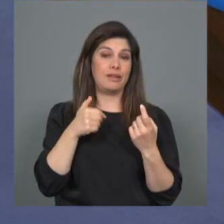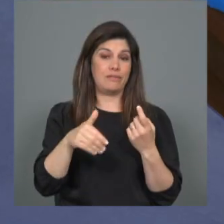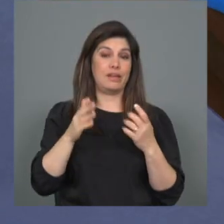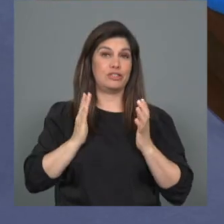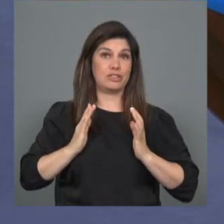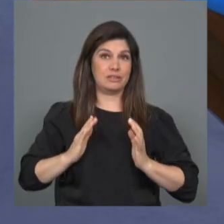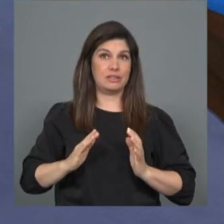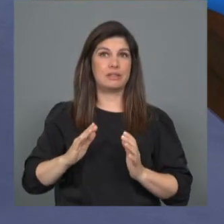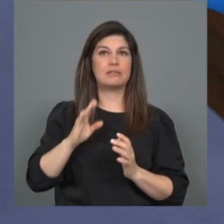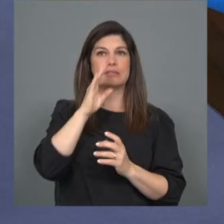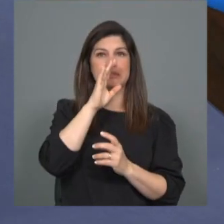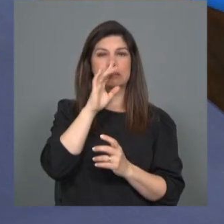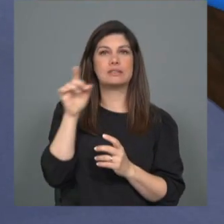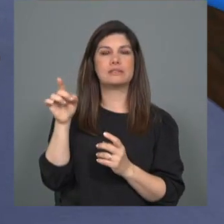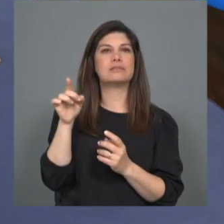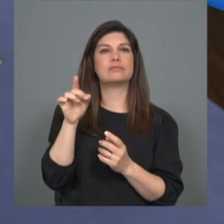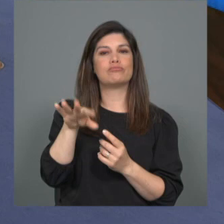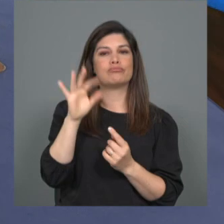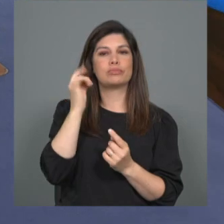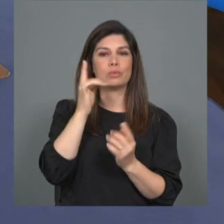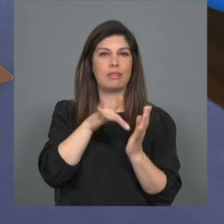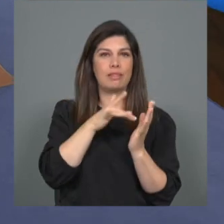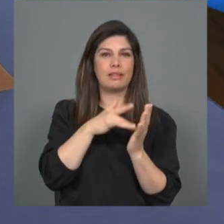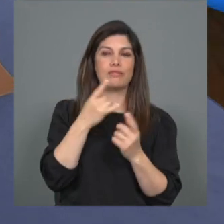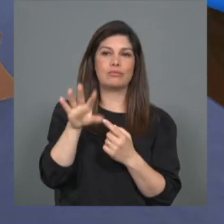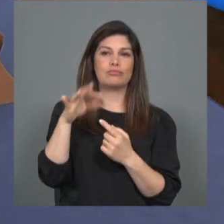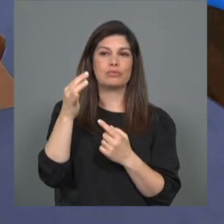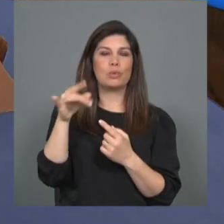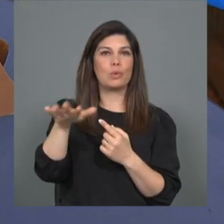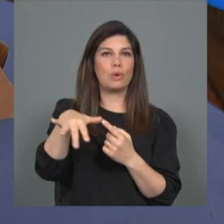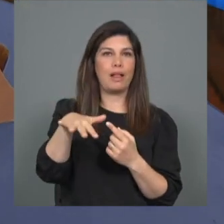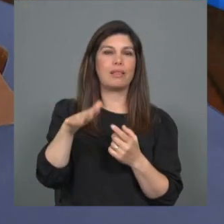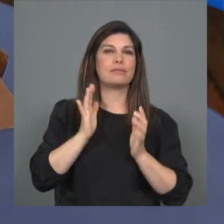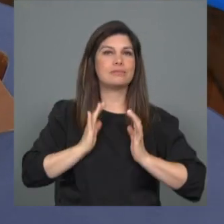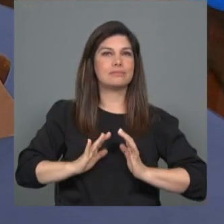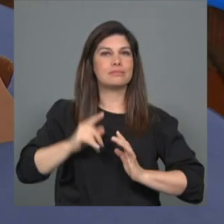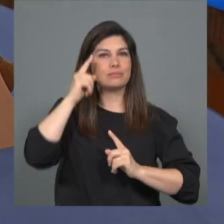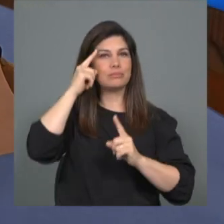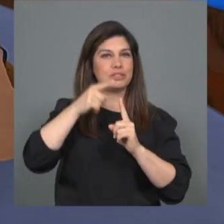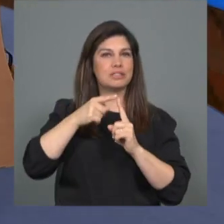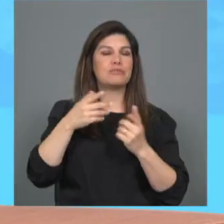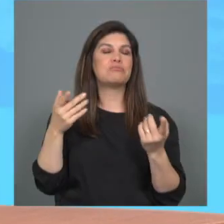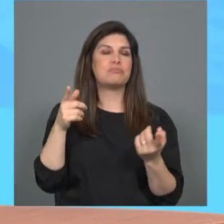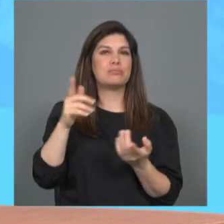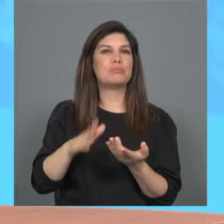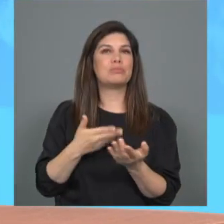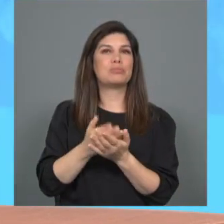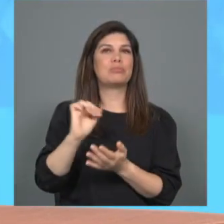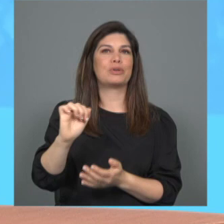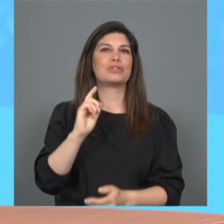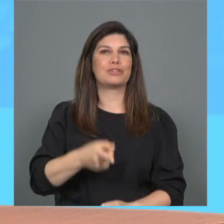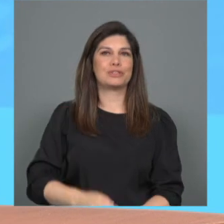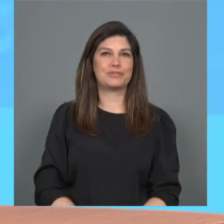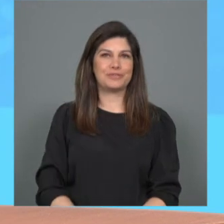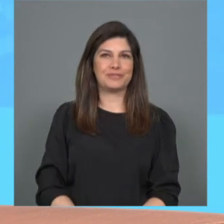pedisse para sugerir um local, um livro, enfim, uma circunstância de descanso. Muito bem. Qual seria a sua proposta? Este